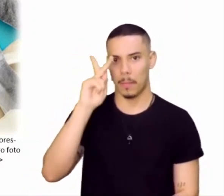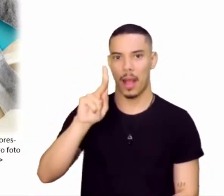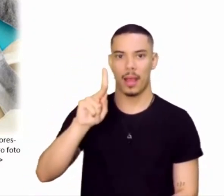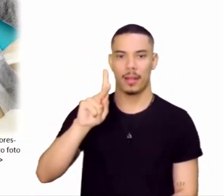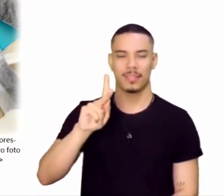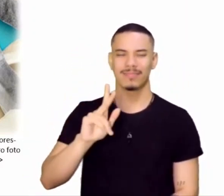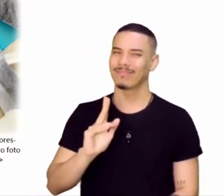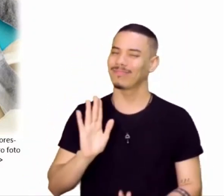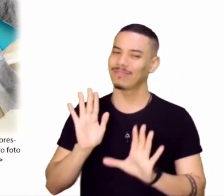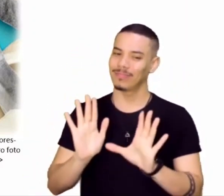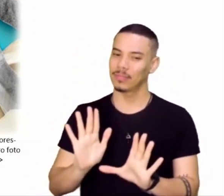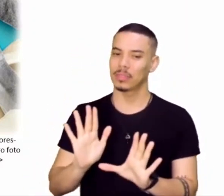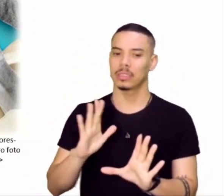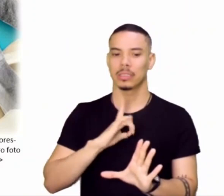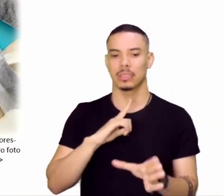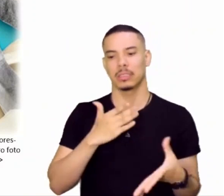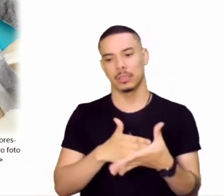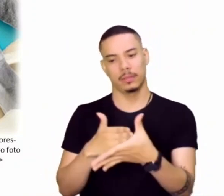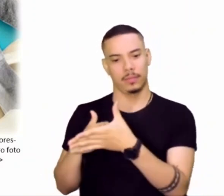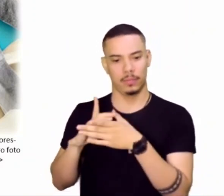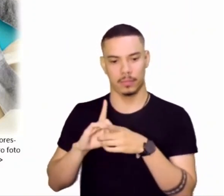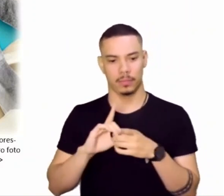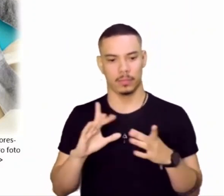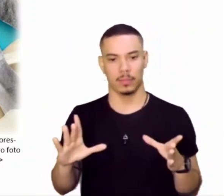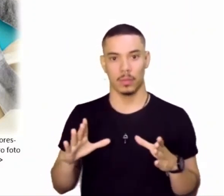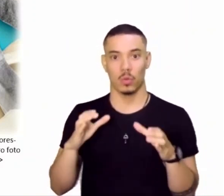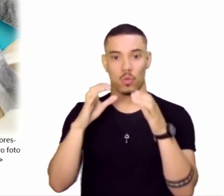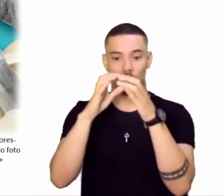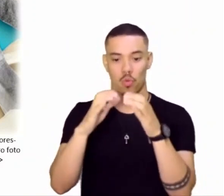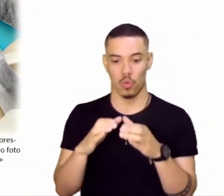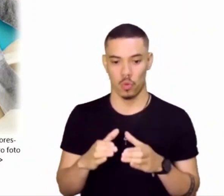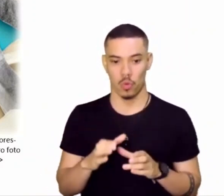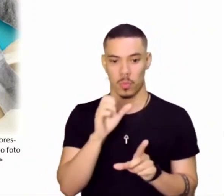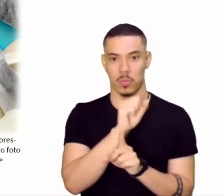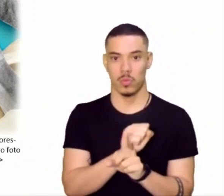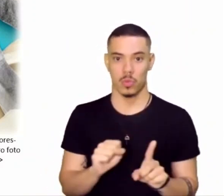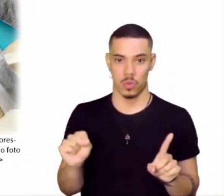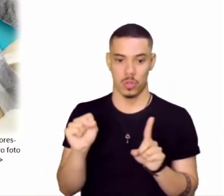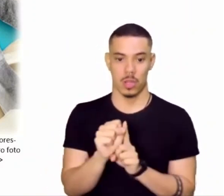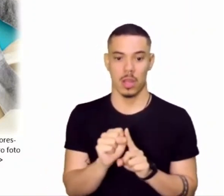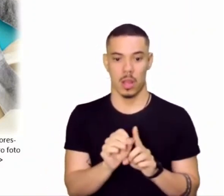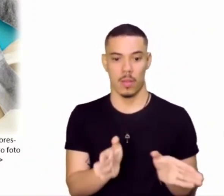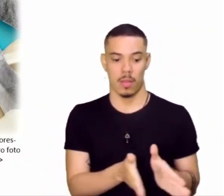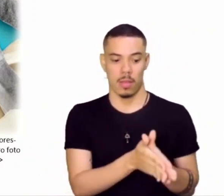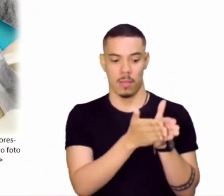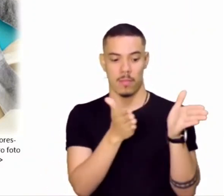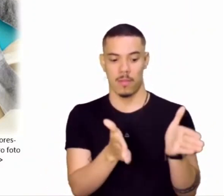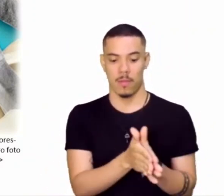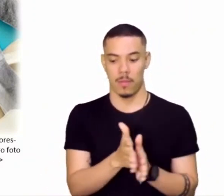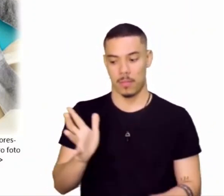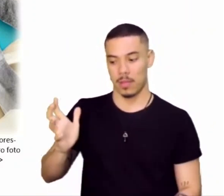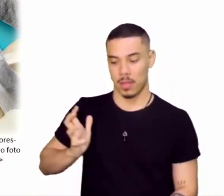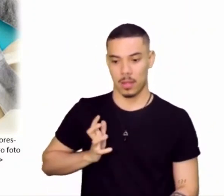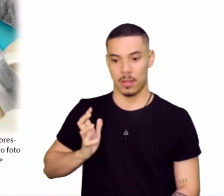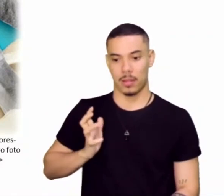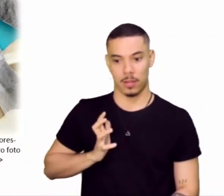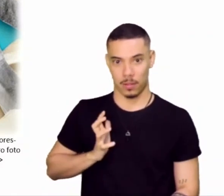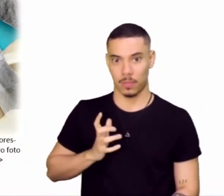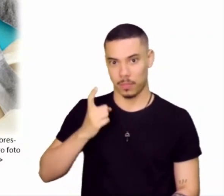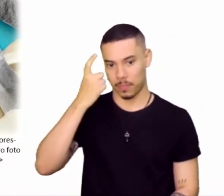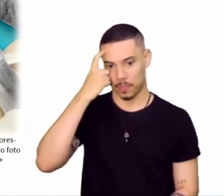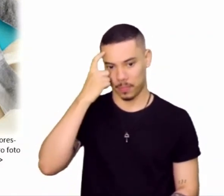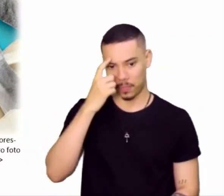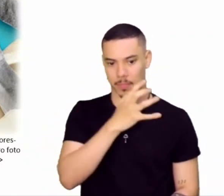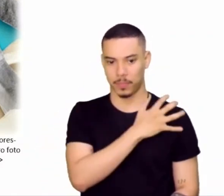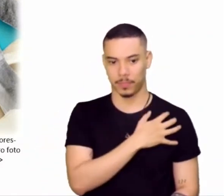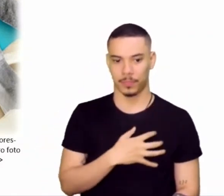sociedade democrática está dividido em classes sociais, seja os ricos e os pobres. Esse é um pensamento de